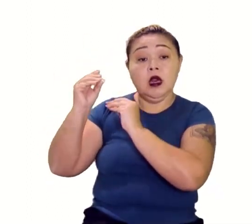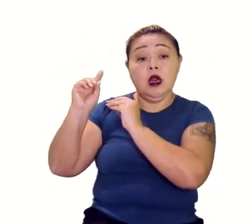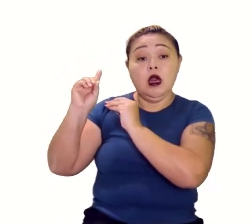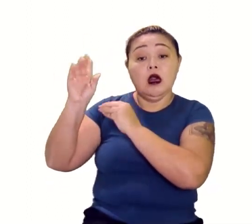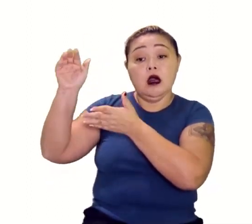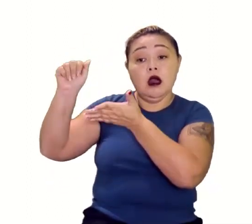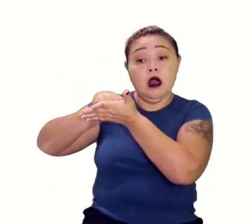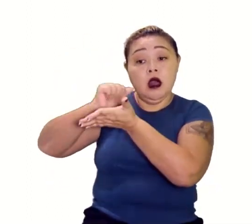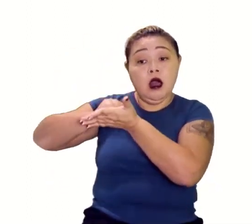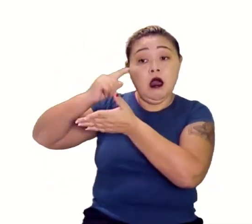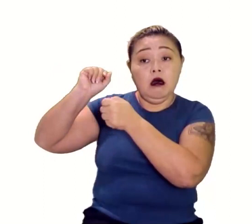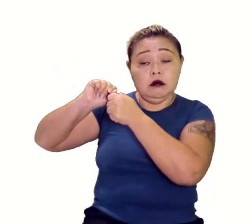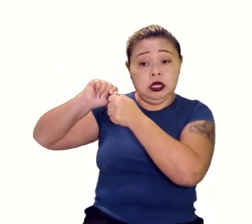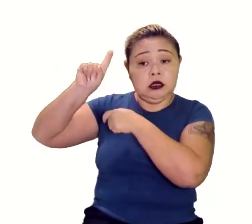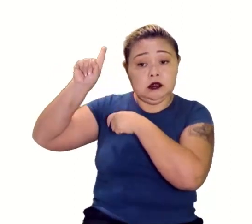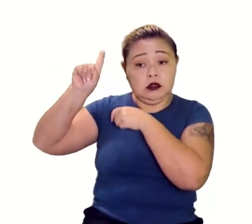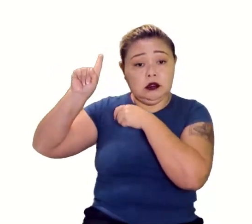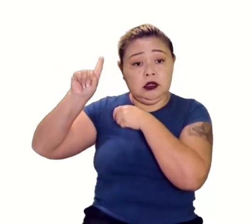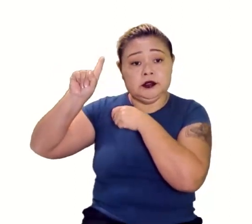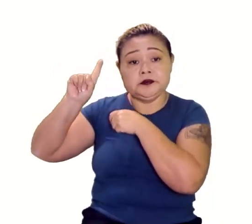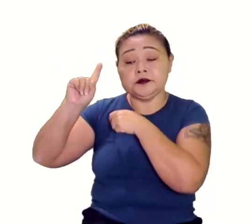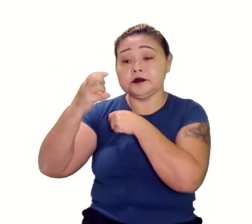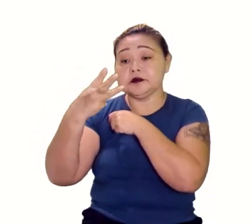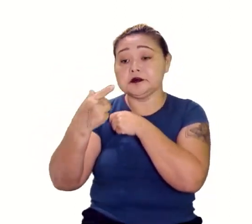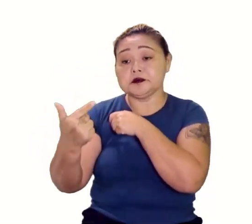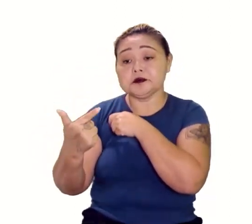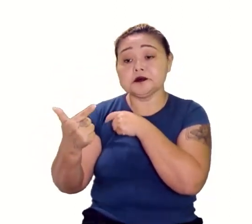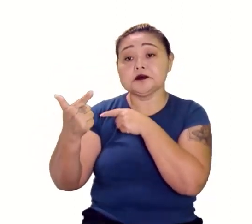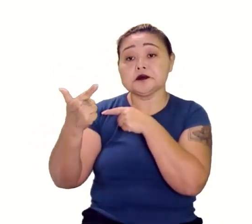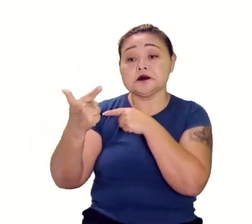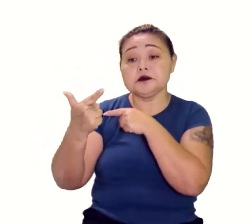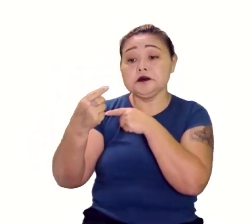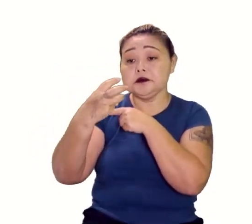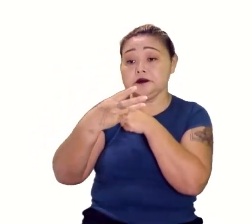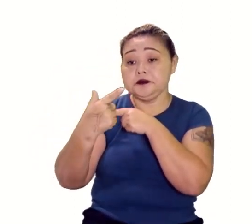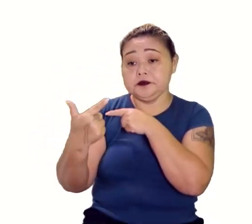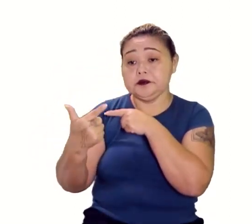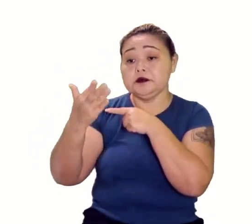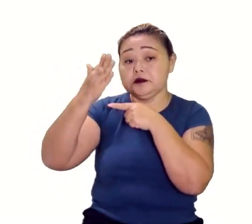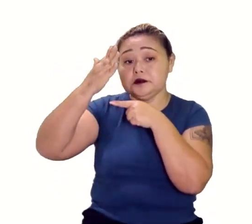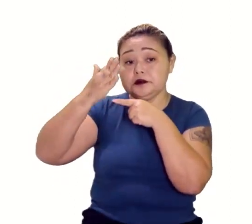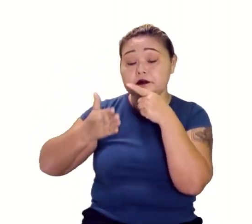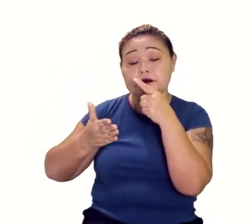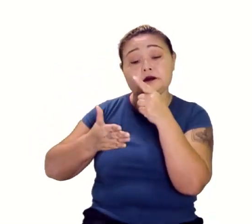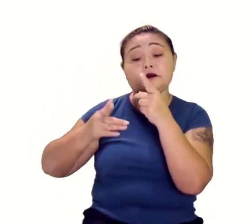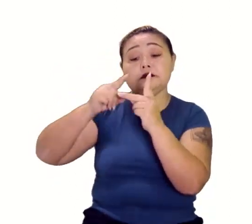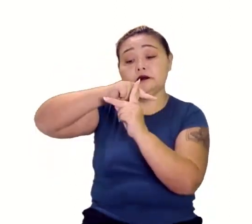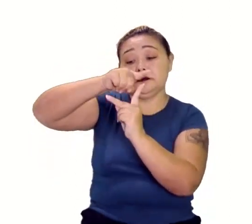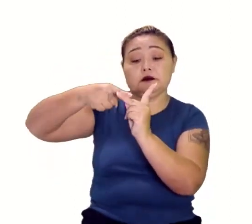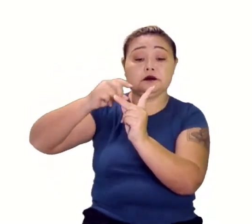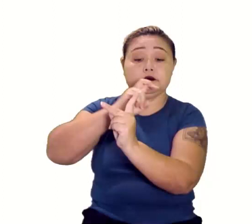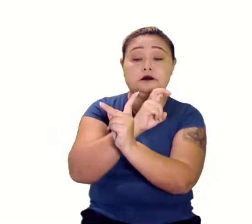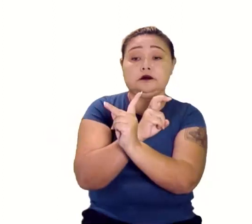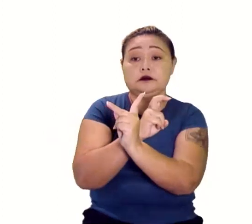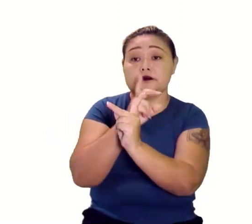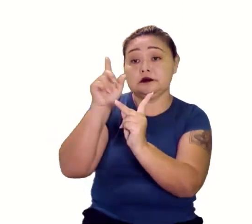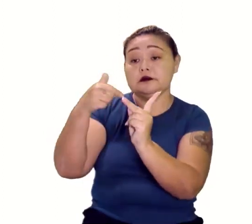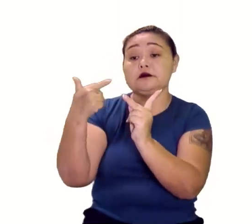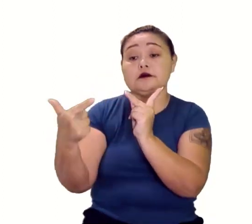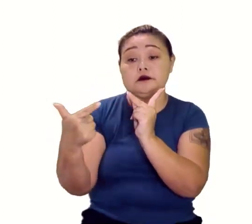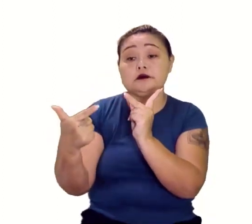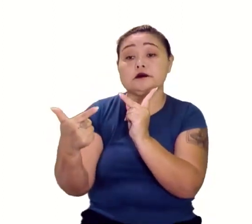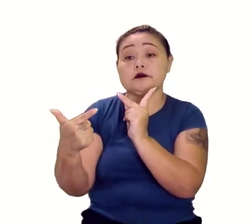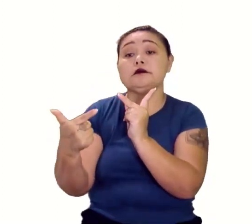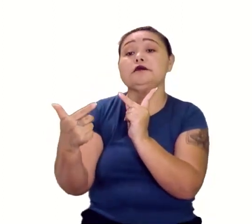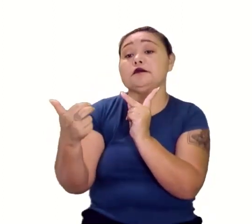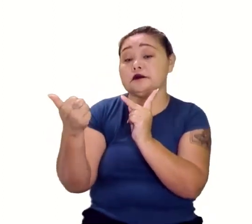fatorações aqui, tá? Beleza. 32. O 32, aqui no índice a gente tem 5, né? 5. 32 dá por 2? Dá